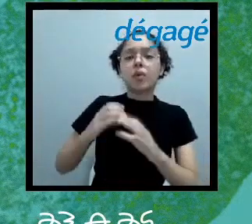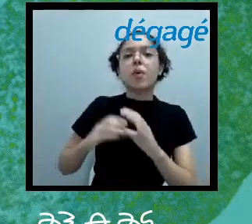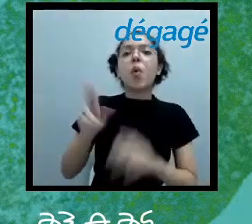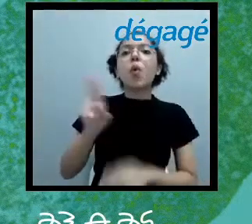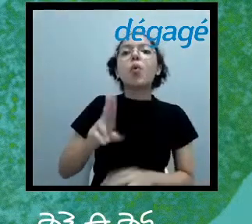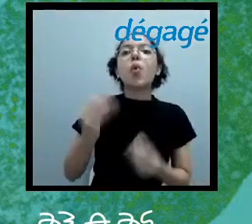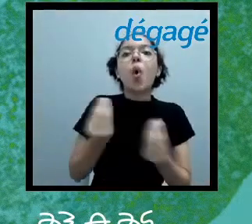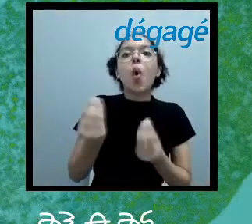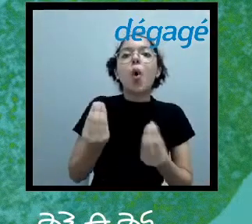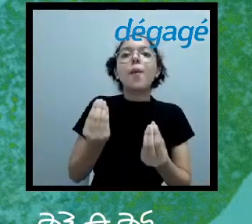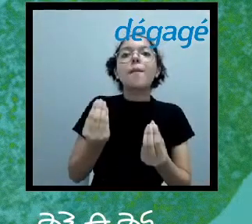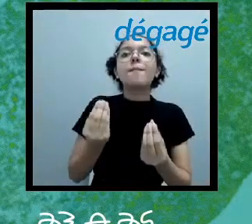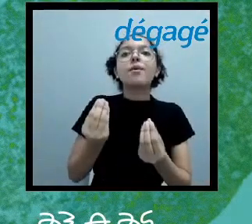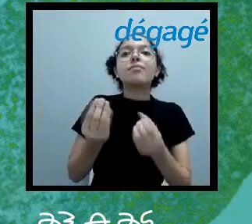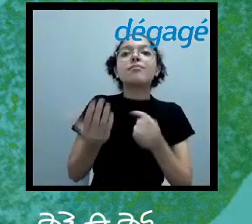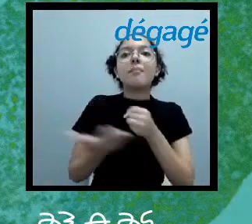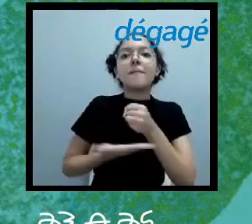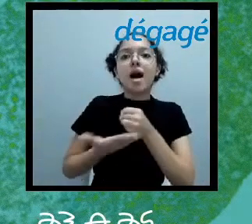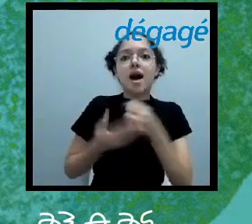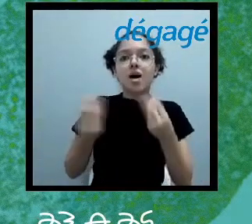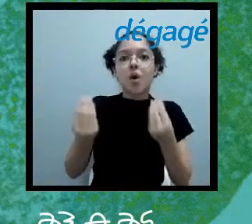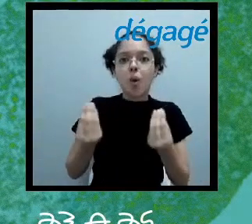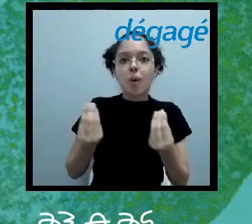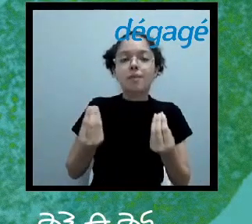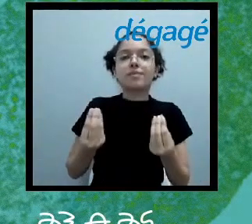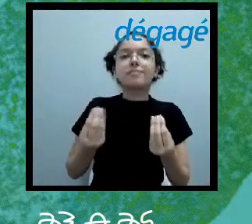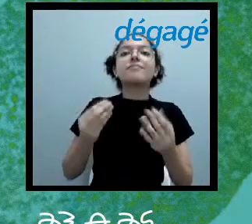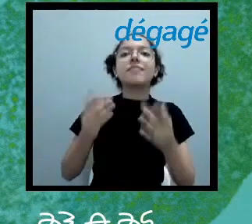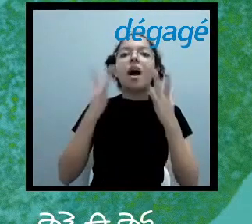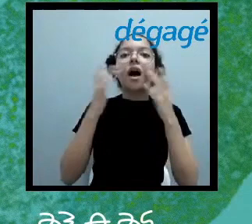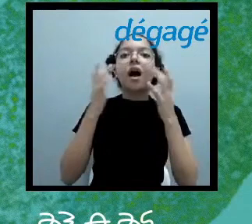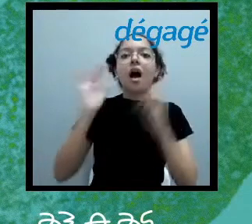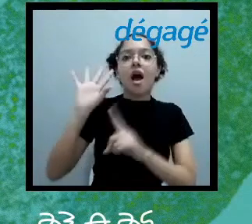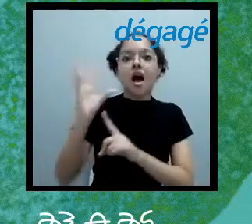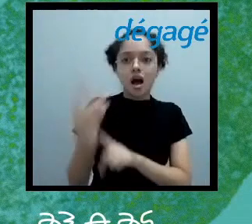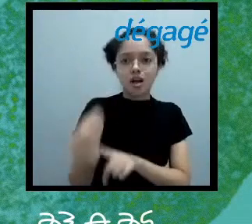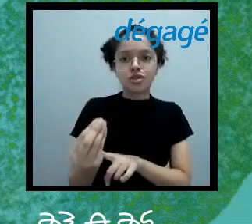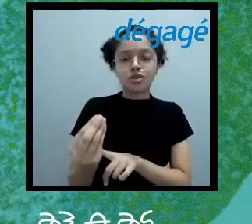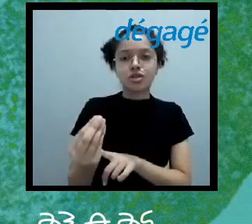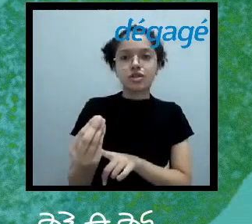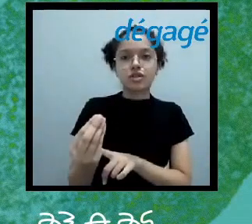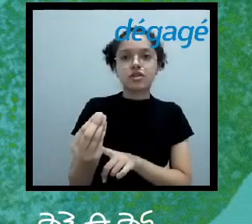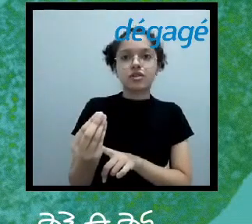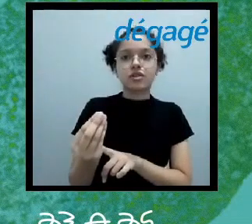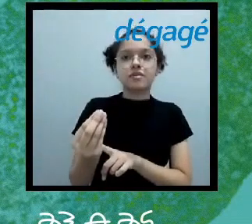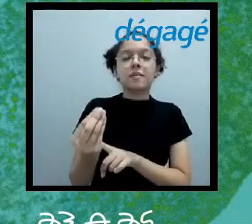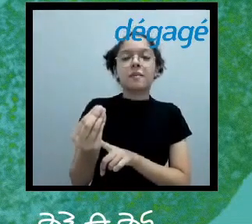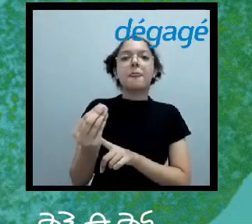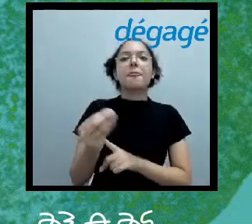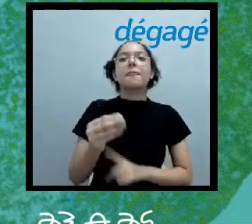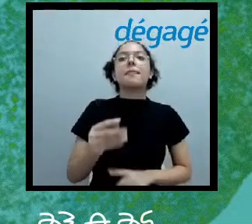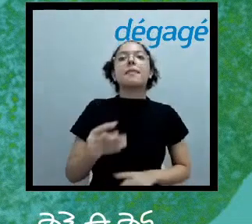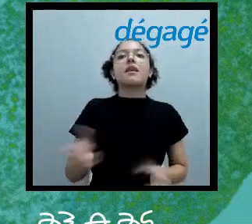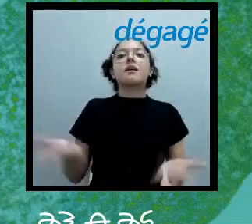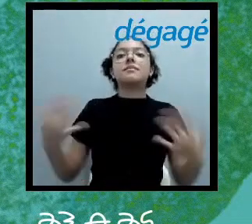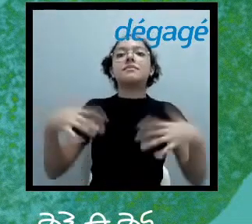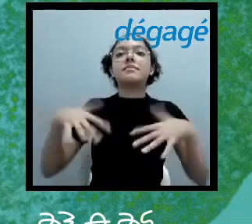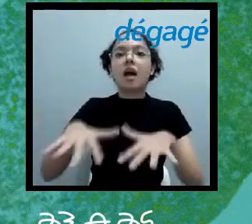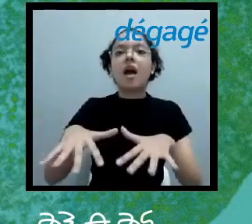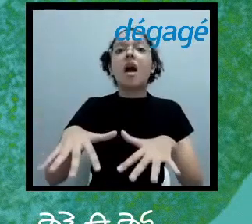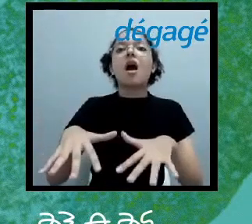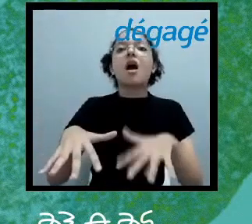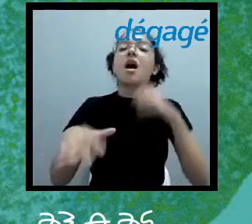os estudantes. O lugar do professor de teatro na escola inclusiva é o do que chacoalha, é o do que faz barulho, é o do que